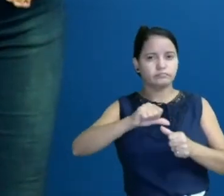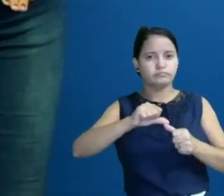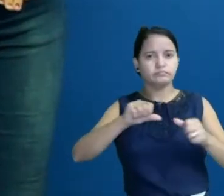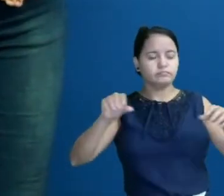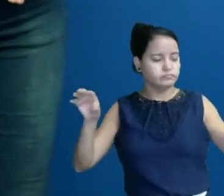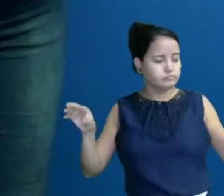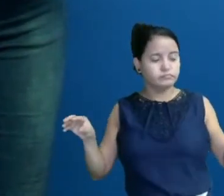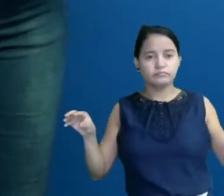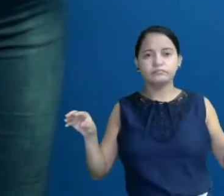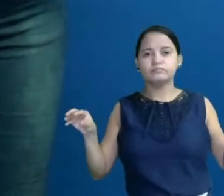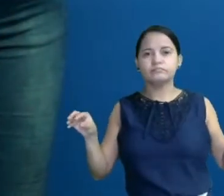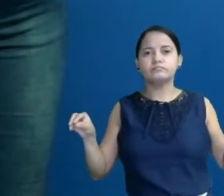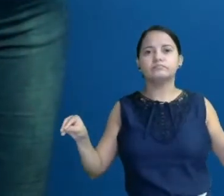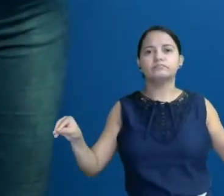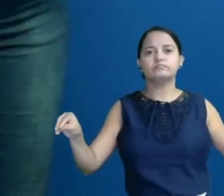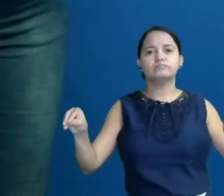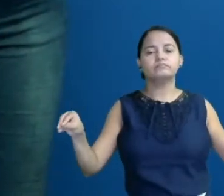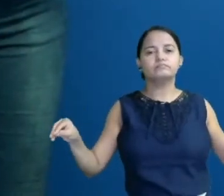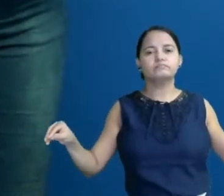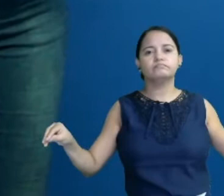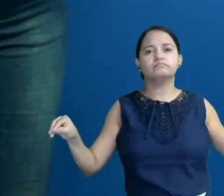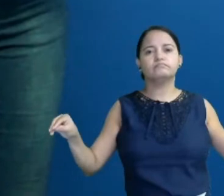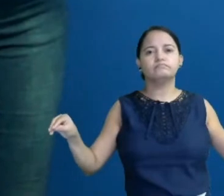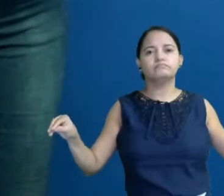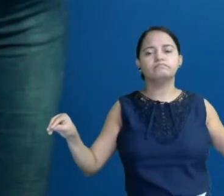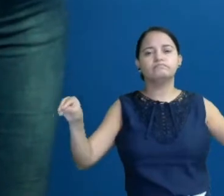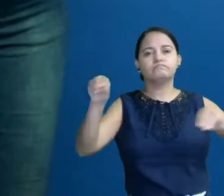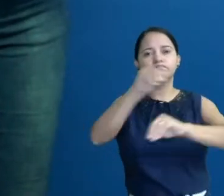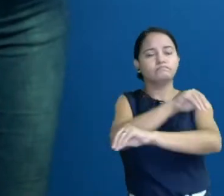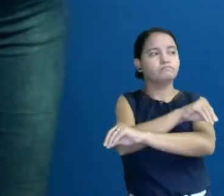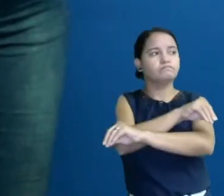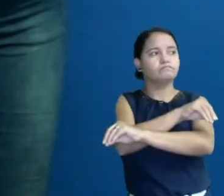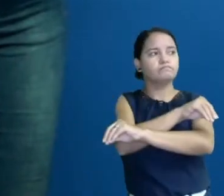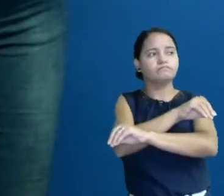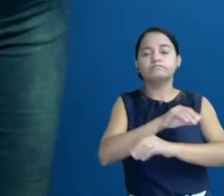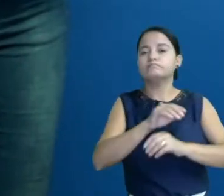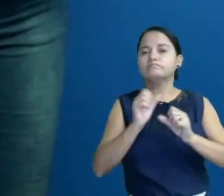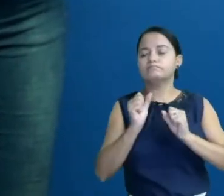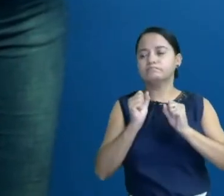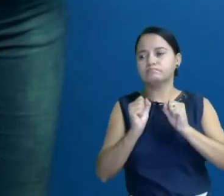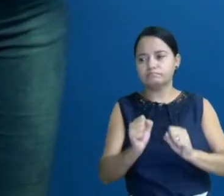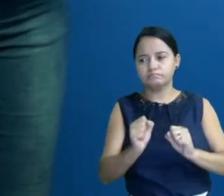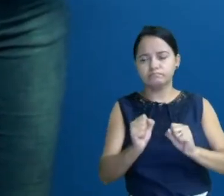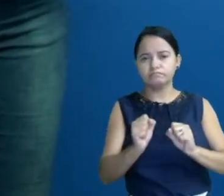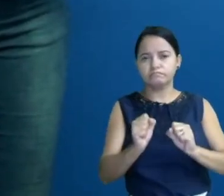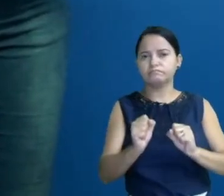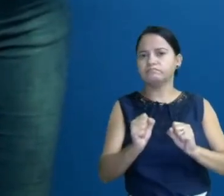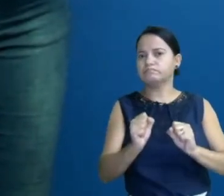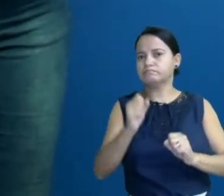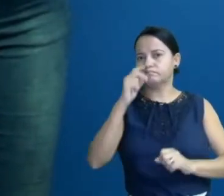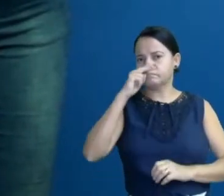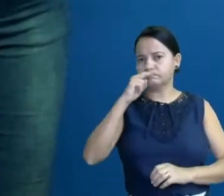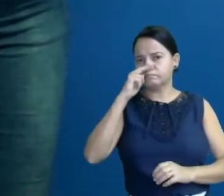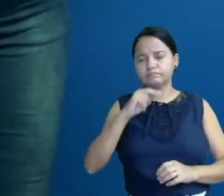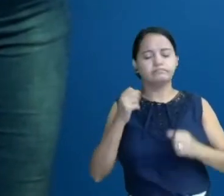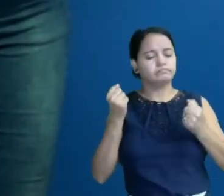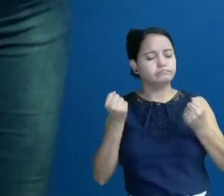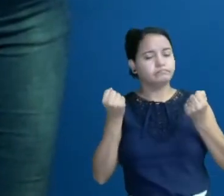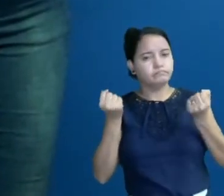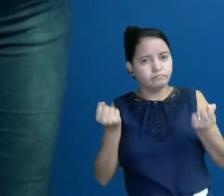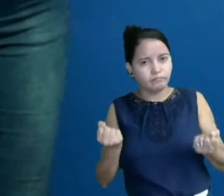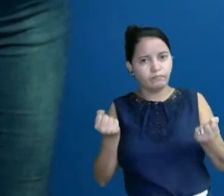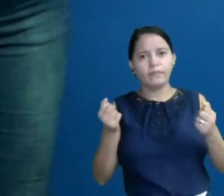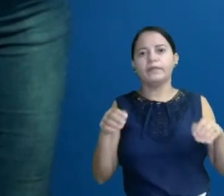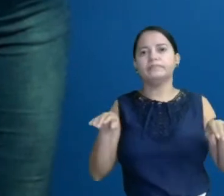que eu posso numa operação né na direção por exemplo se eu trocar os lados a pressão resultado não vai ser o mesmo então dá aquela